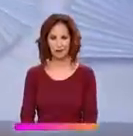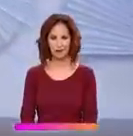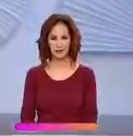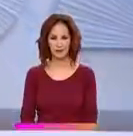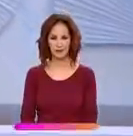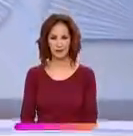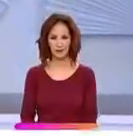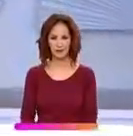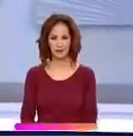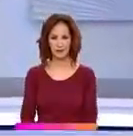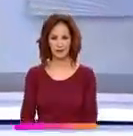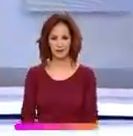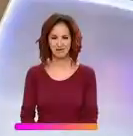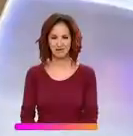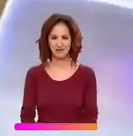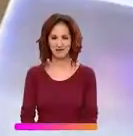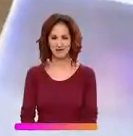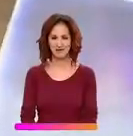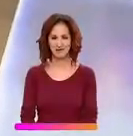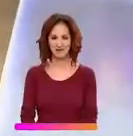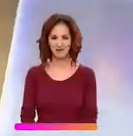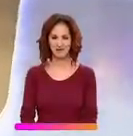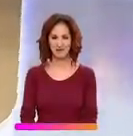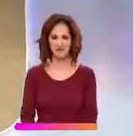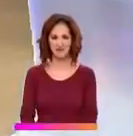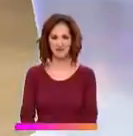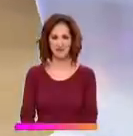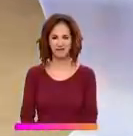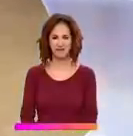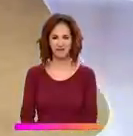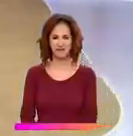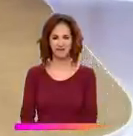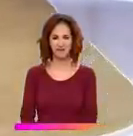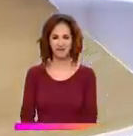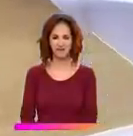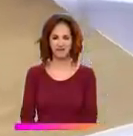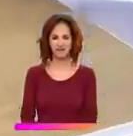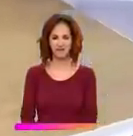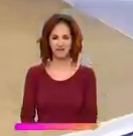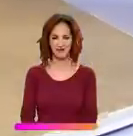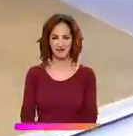E um. Troca. E andou.